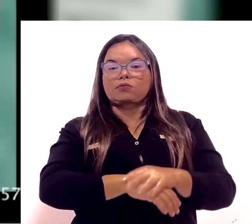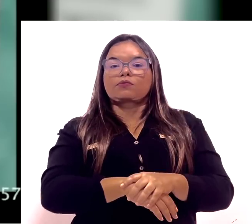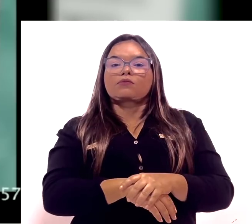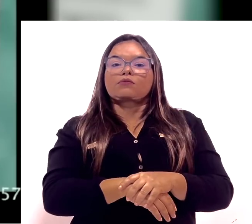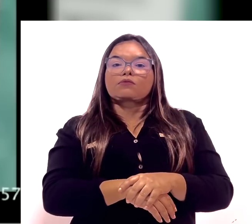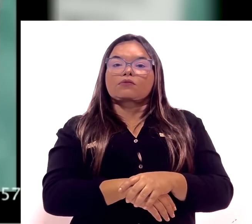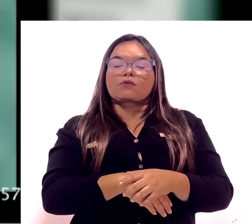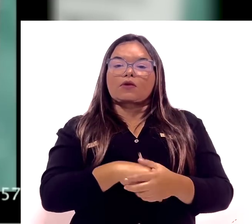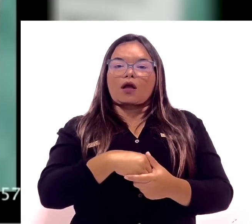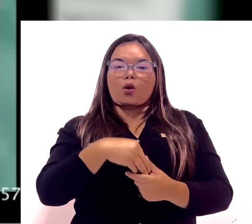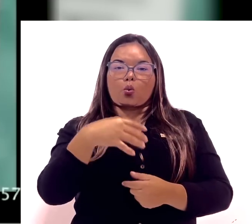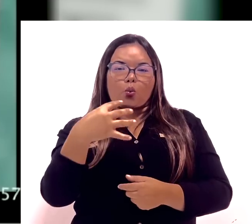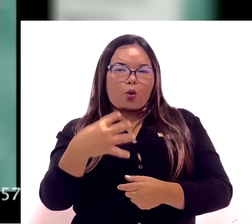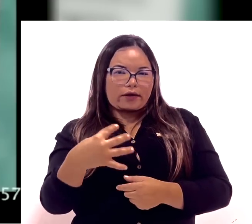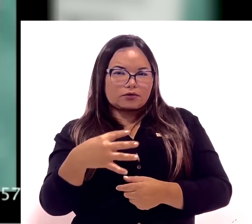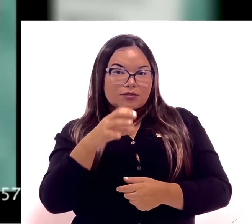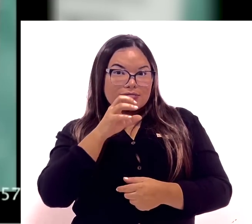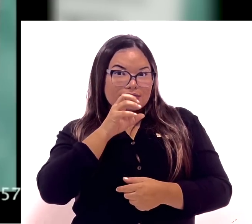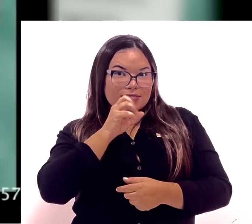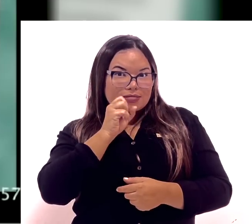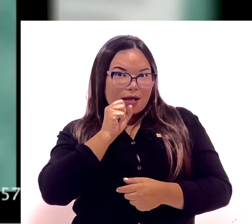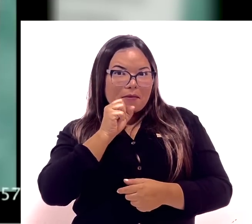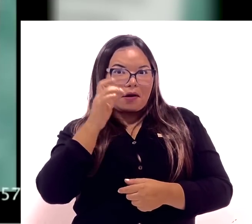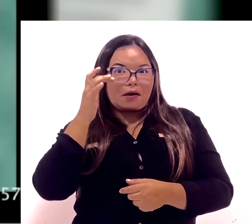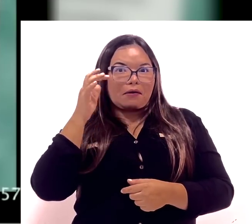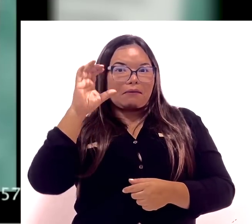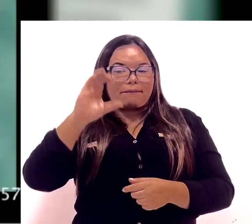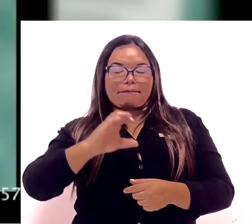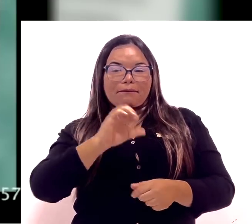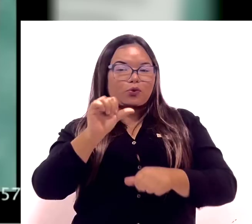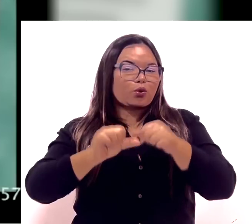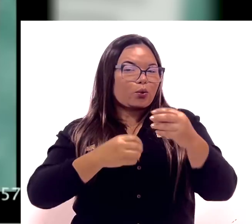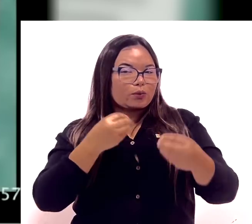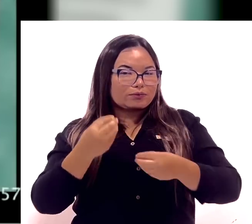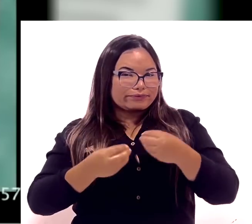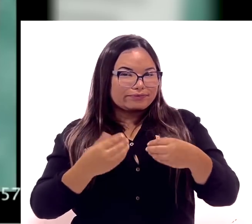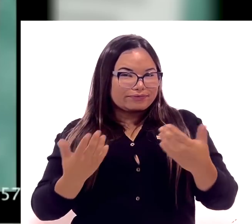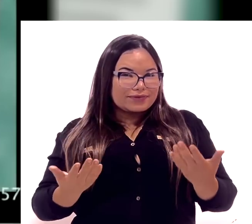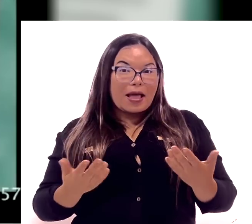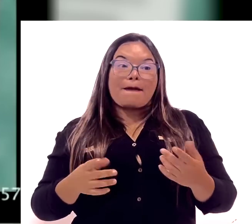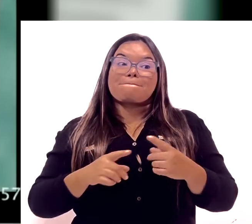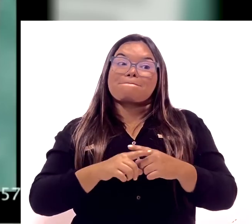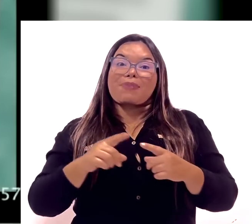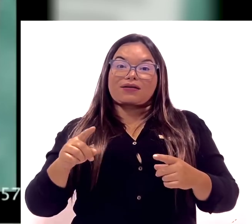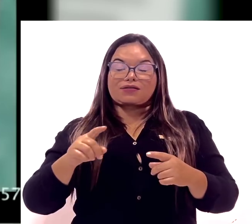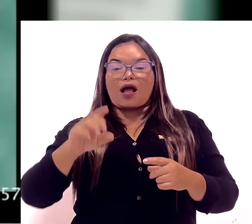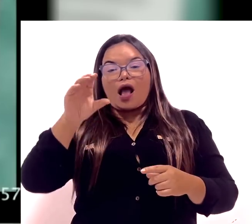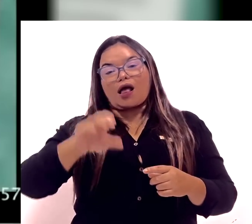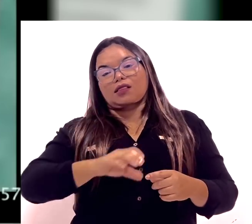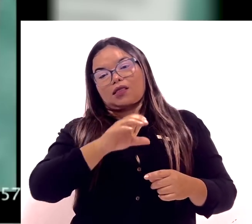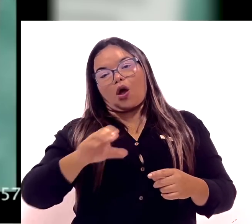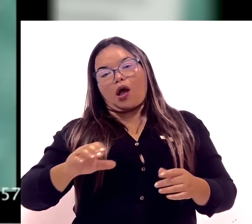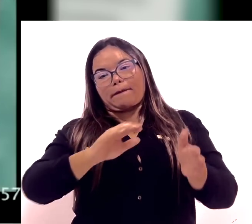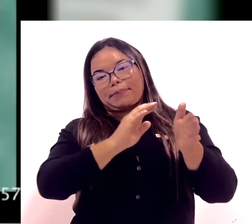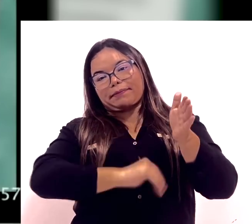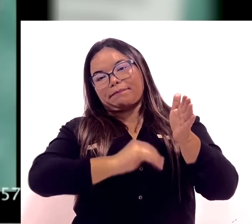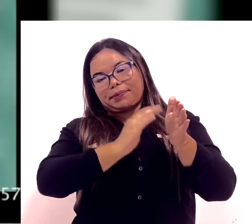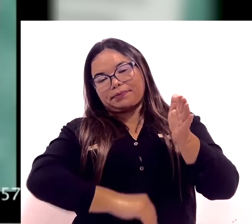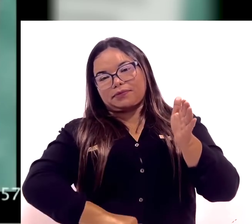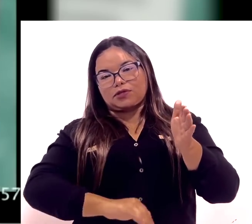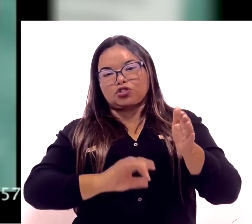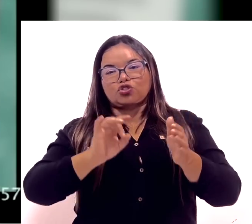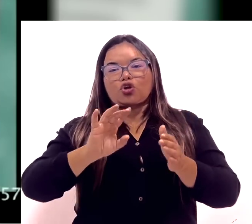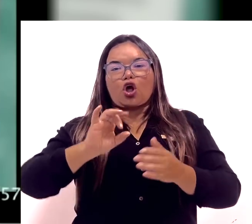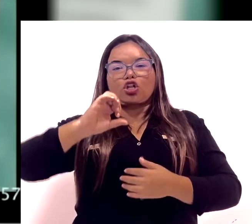Mas o que eles fizeram com este? Trataremos disso daqui a pouco. Portanto, ele só tem 9 mandamentos, e para alcançar os 10, eles